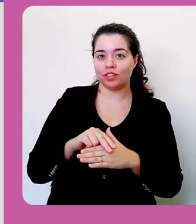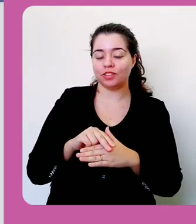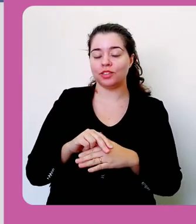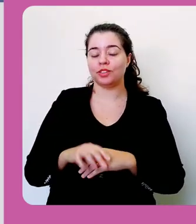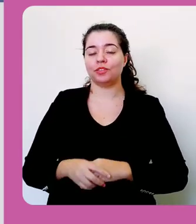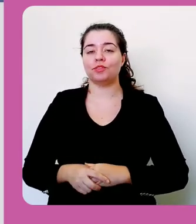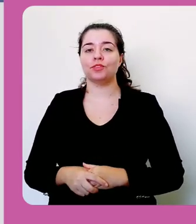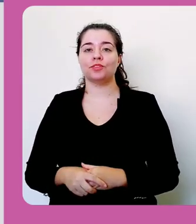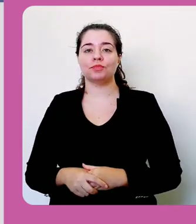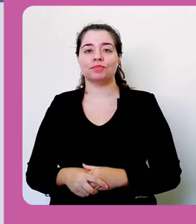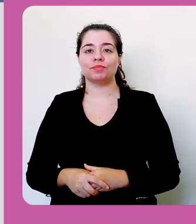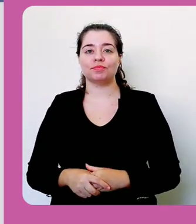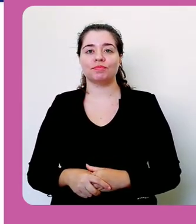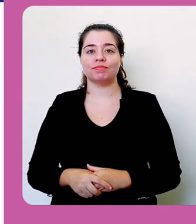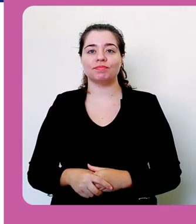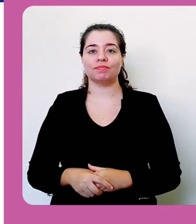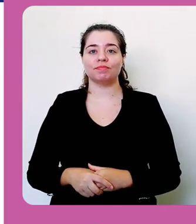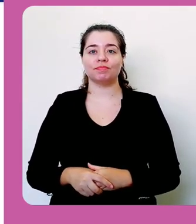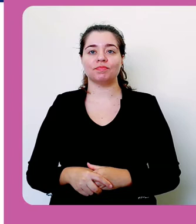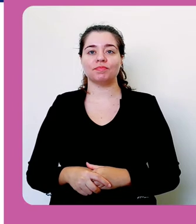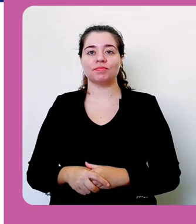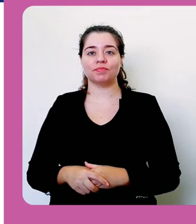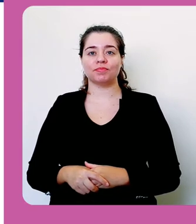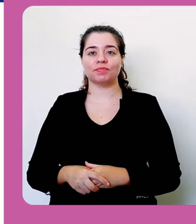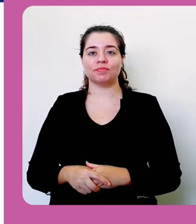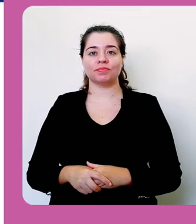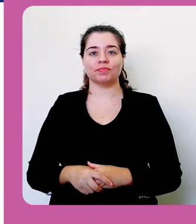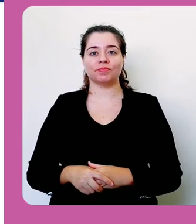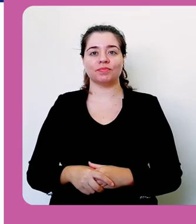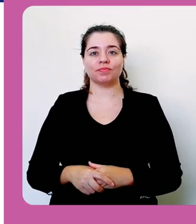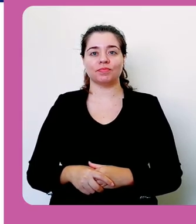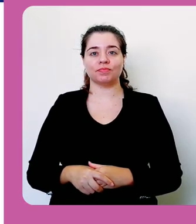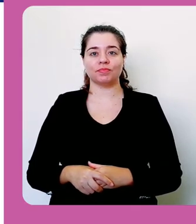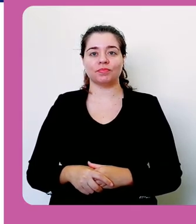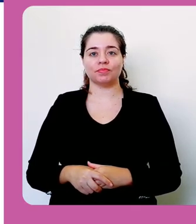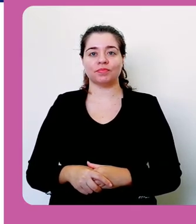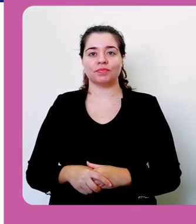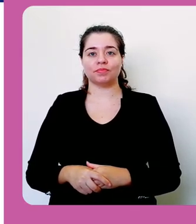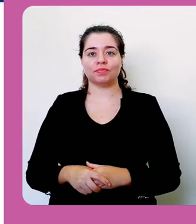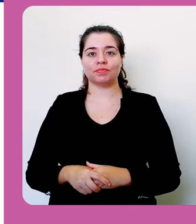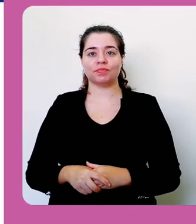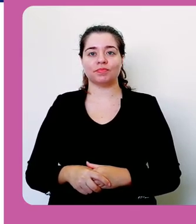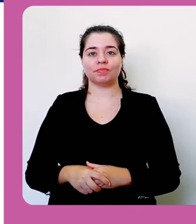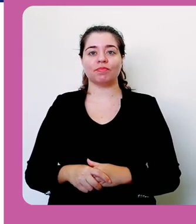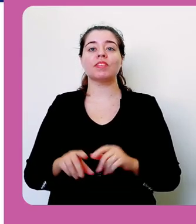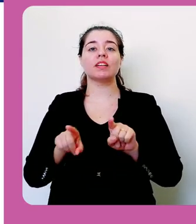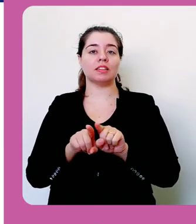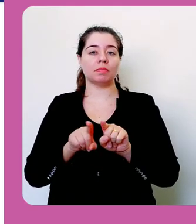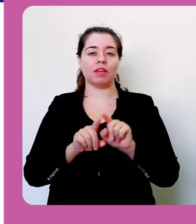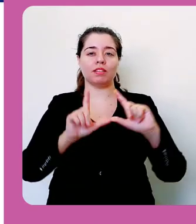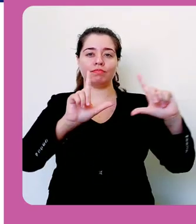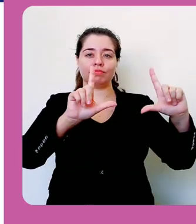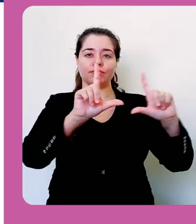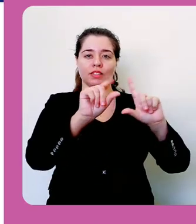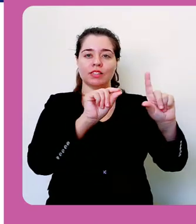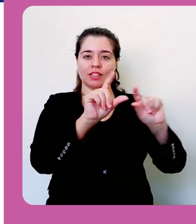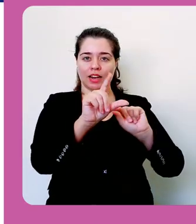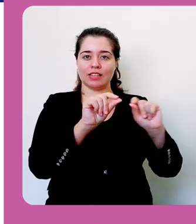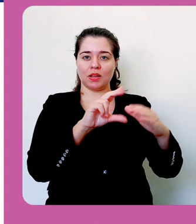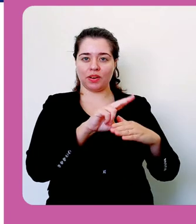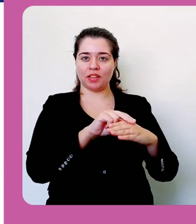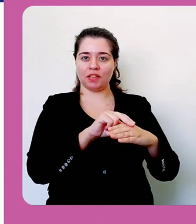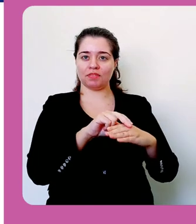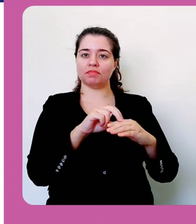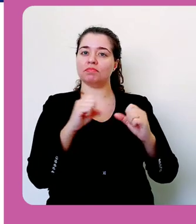de seletor de arquivos. Então ele estaria enviando um novo arquivo aqui, salvou, troquei o arquivo, posso fazer isso até a